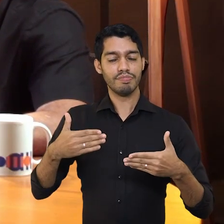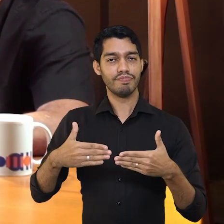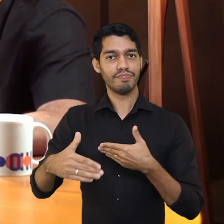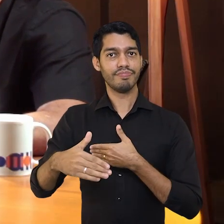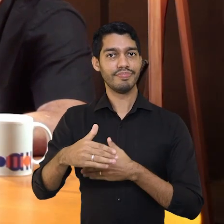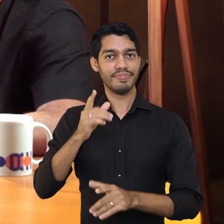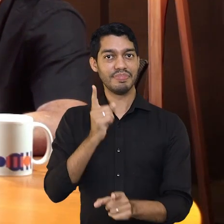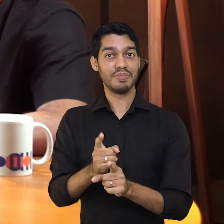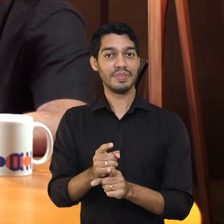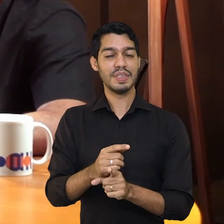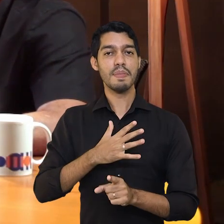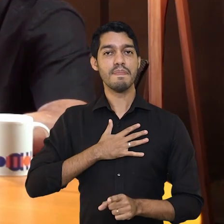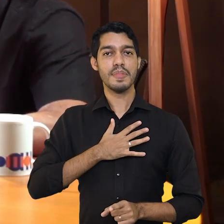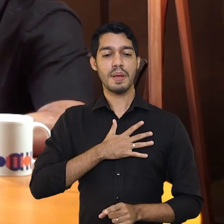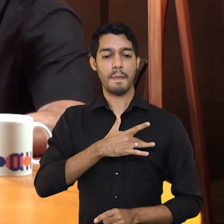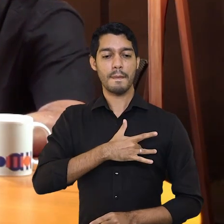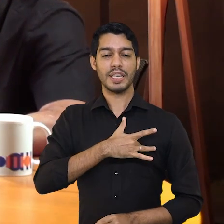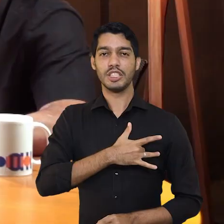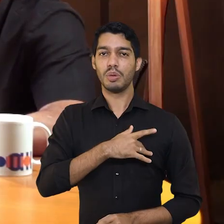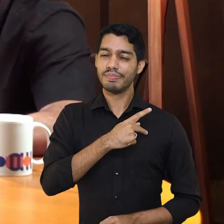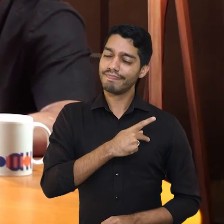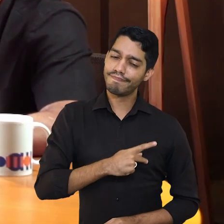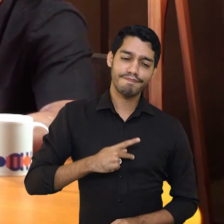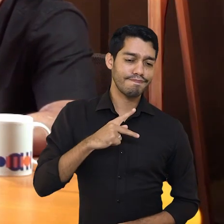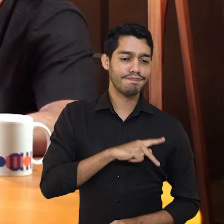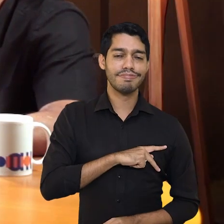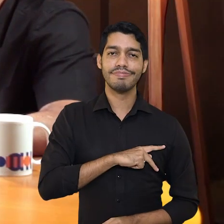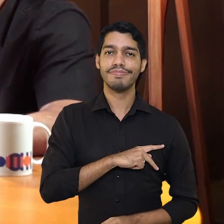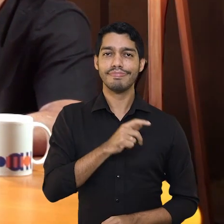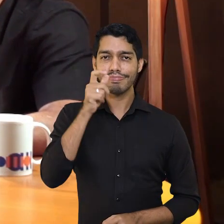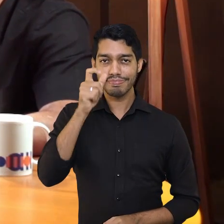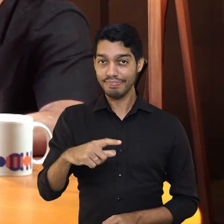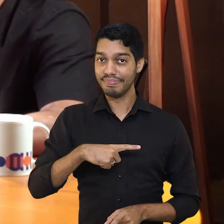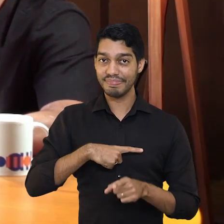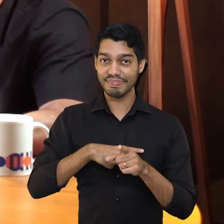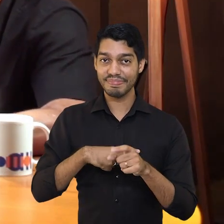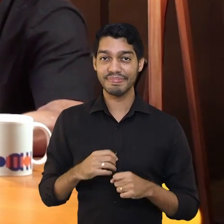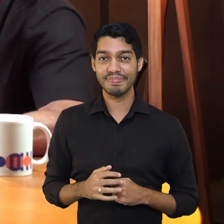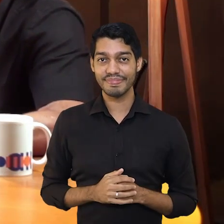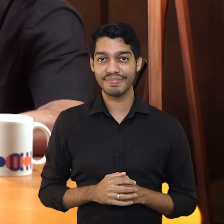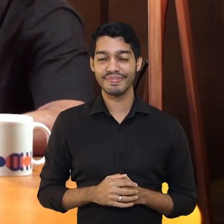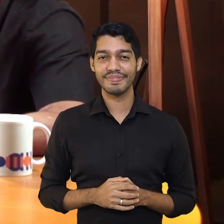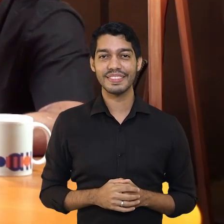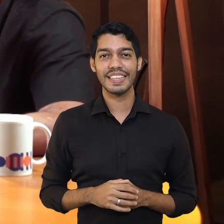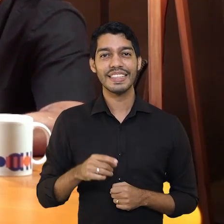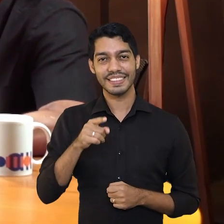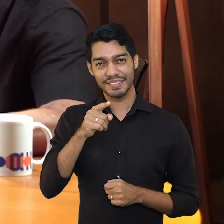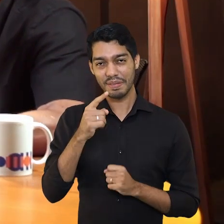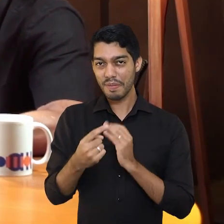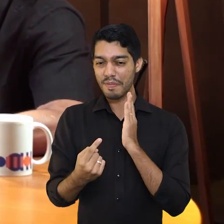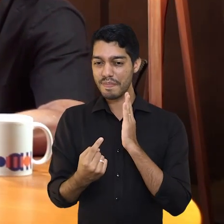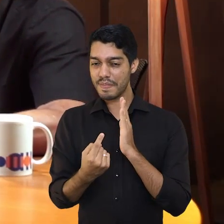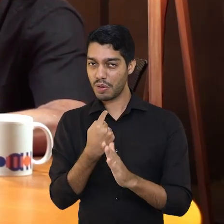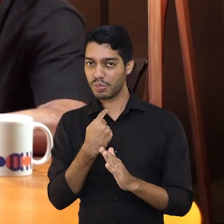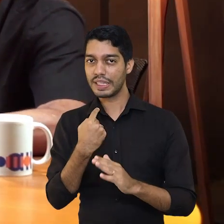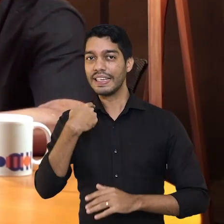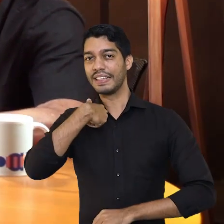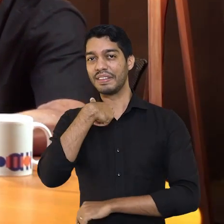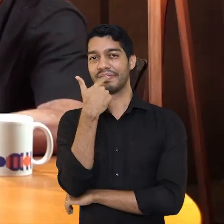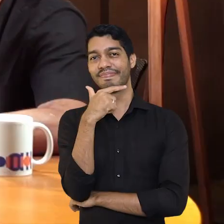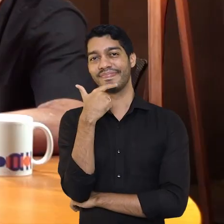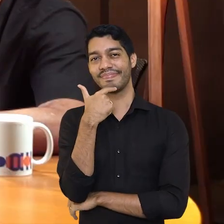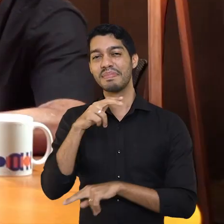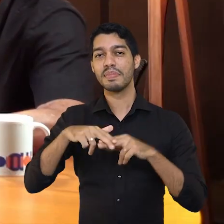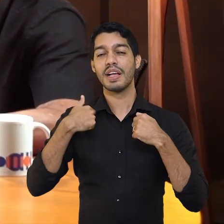que vocês estão criando, você teria até mais certeza do que fazer e de encontrar logo a